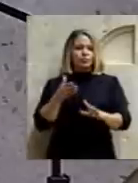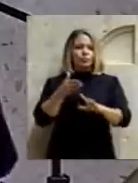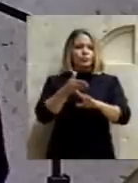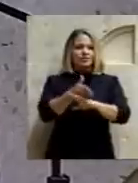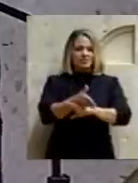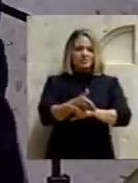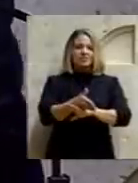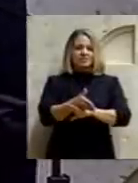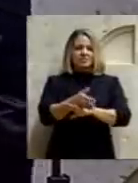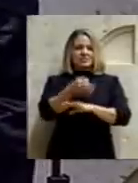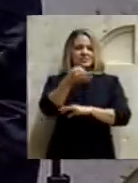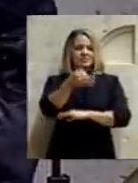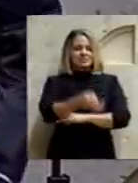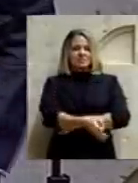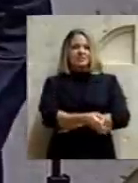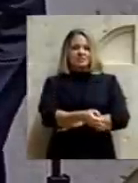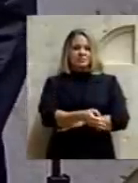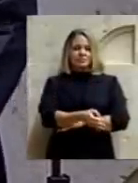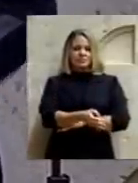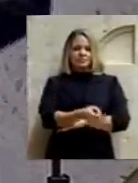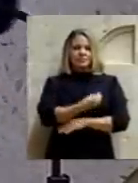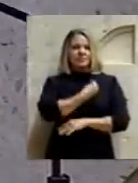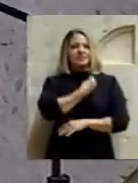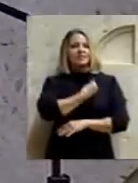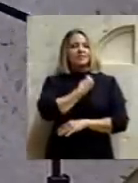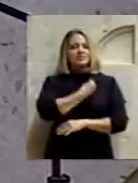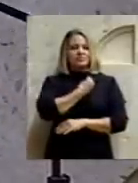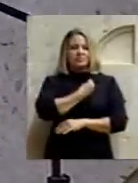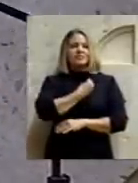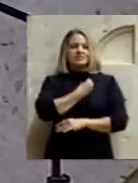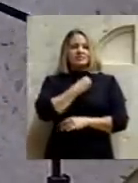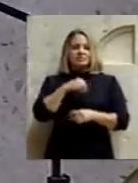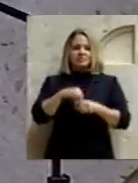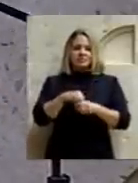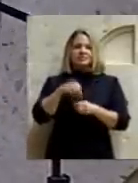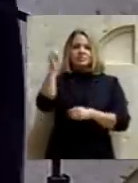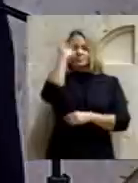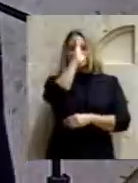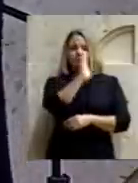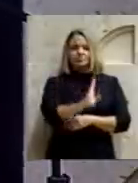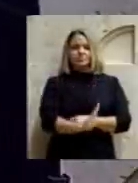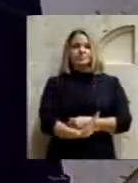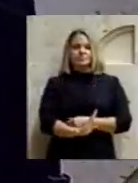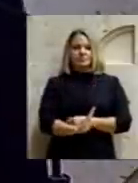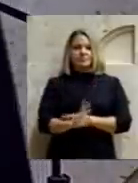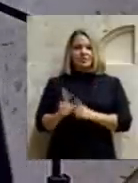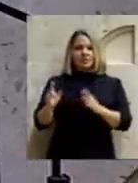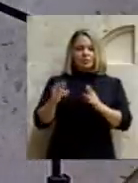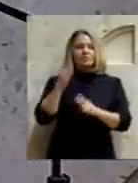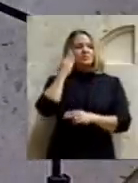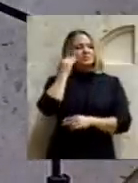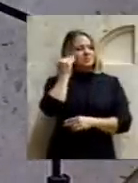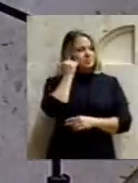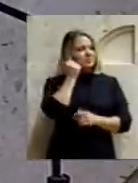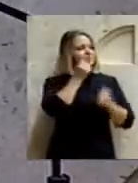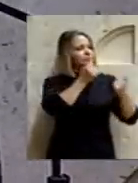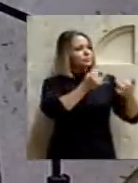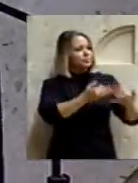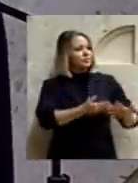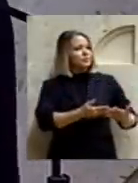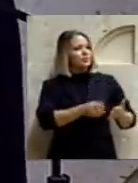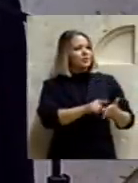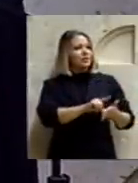sem precedentes na vida institucional brasileira, como bem salientou ainda há